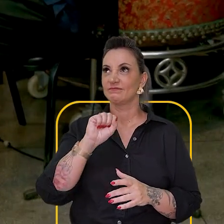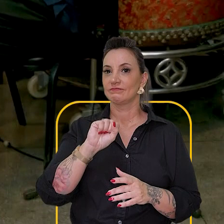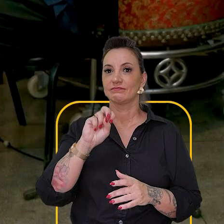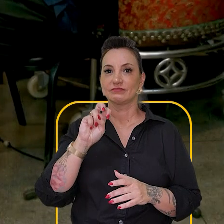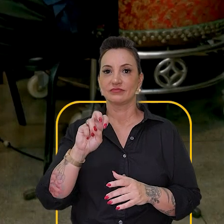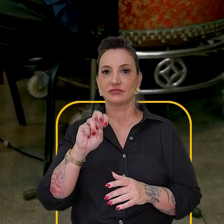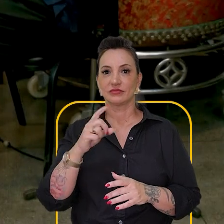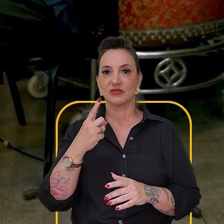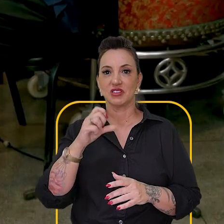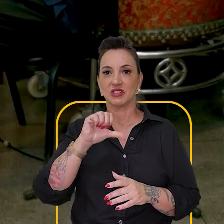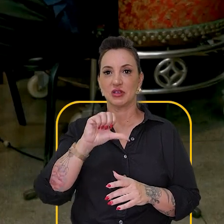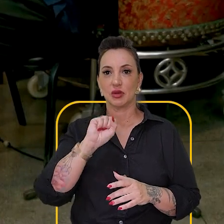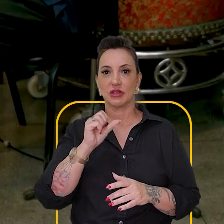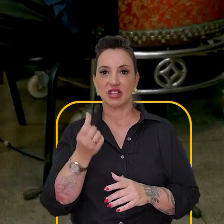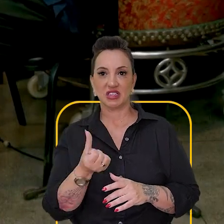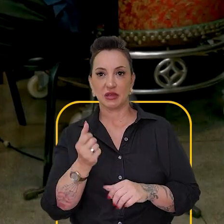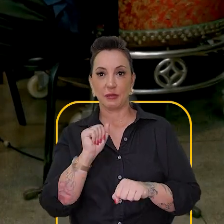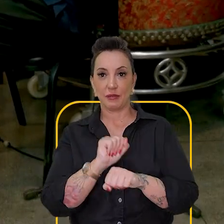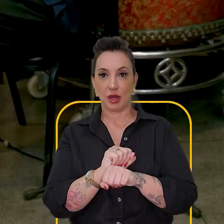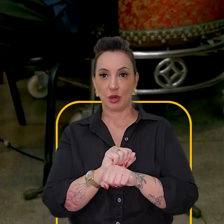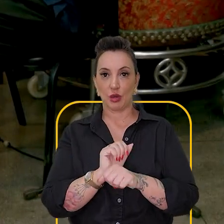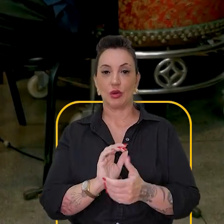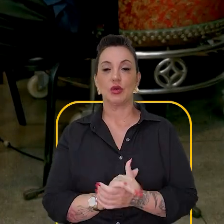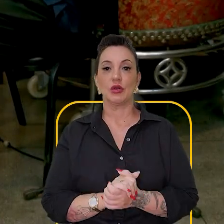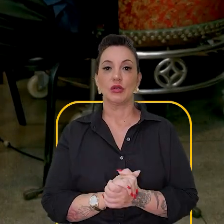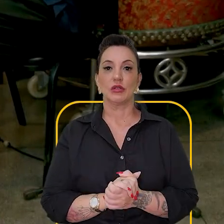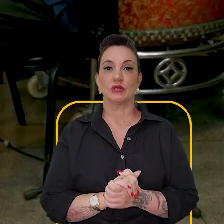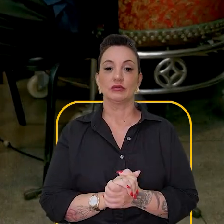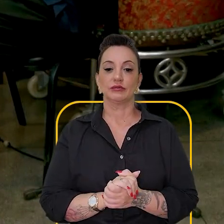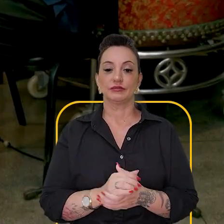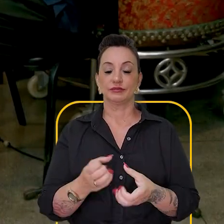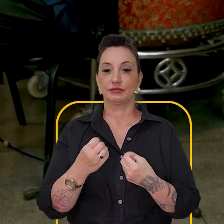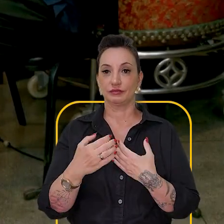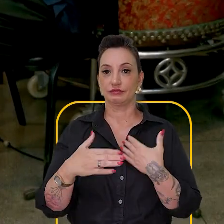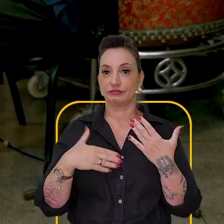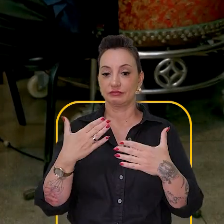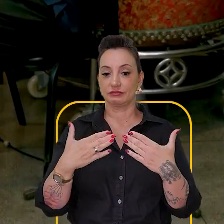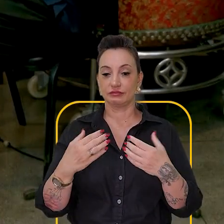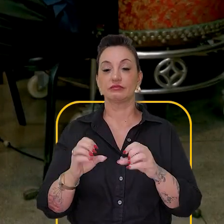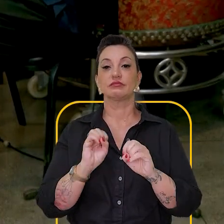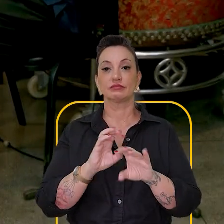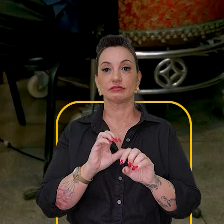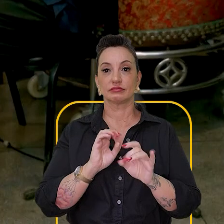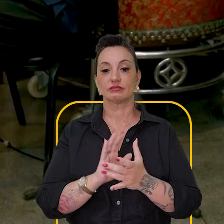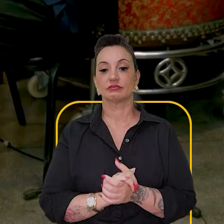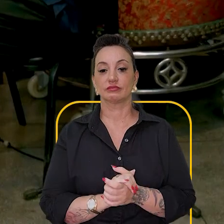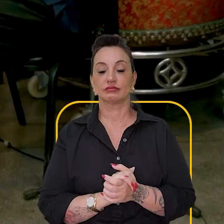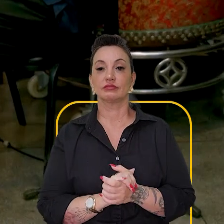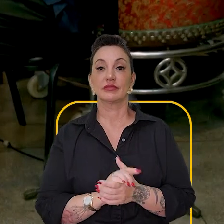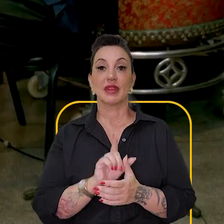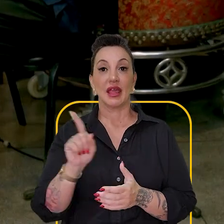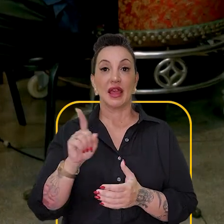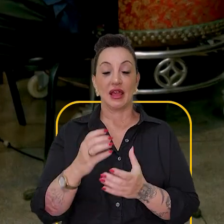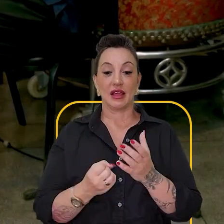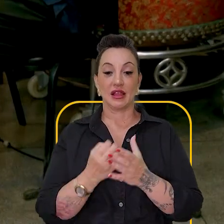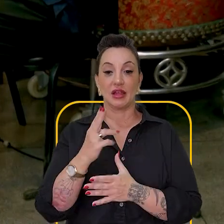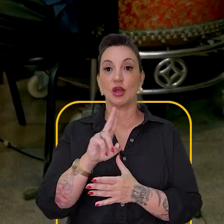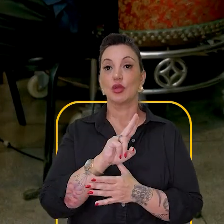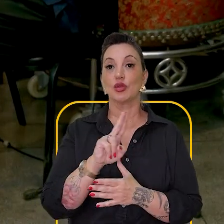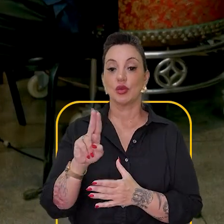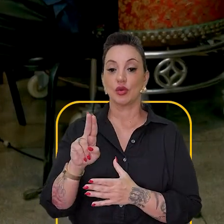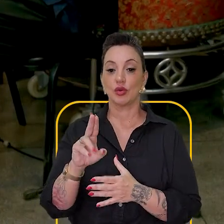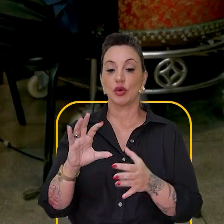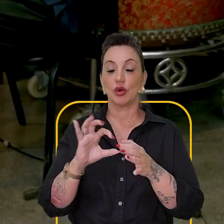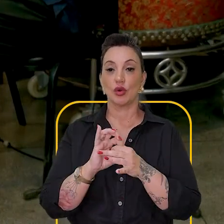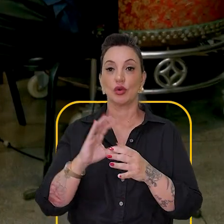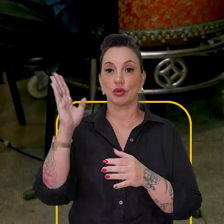ele parou por volta se eu não me engano de 8586 ele parou né E aí ele passou para mim e eu